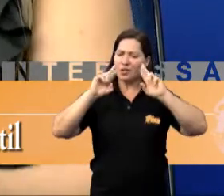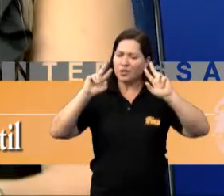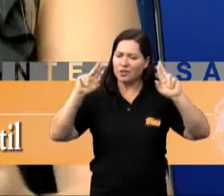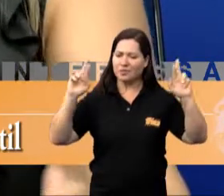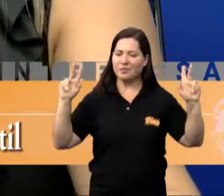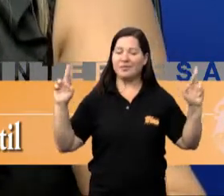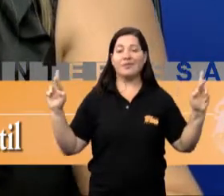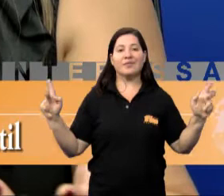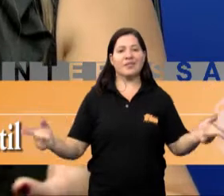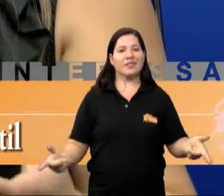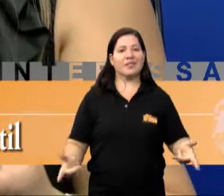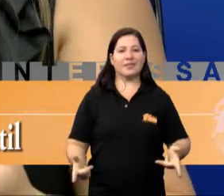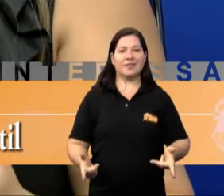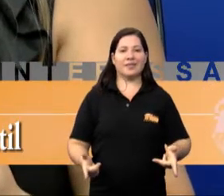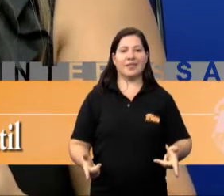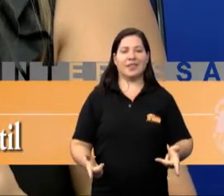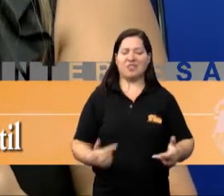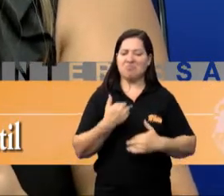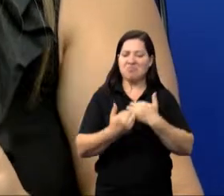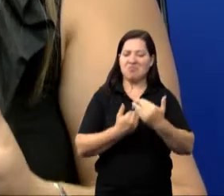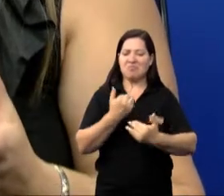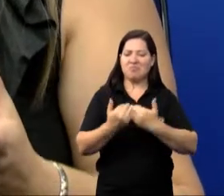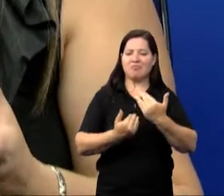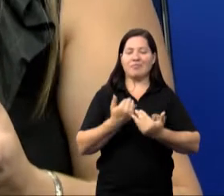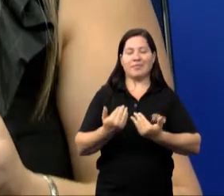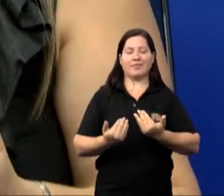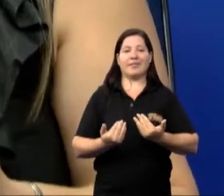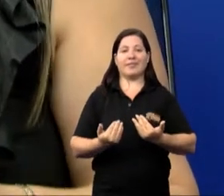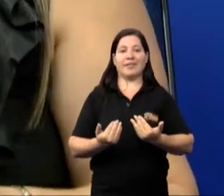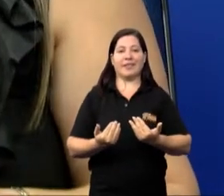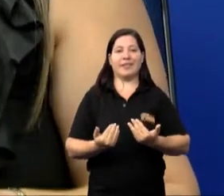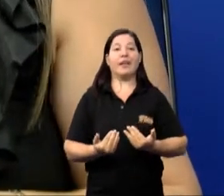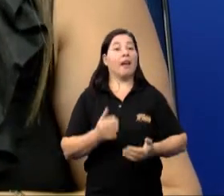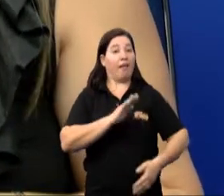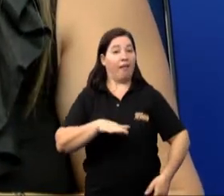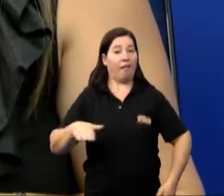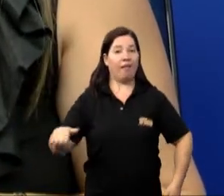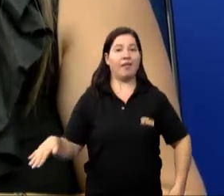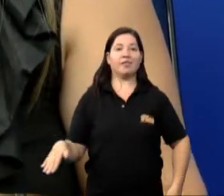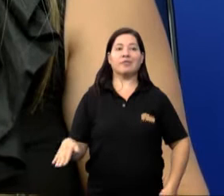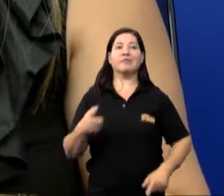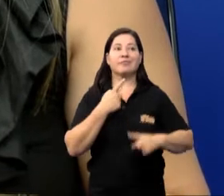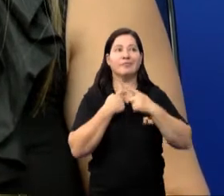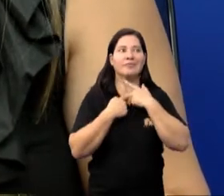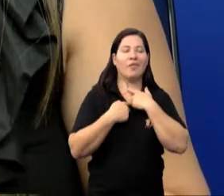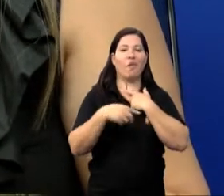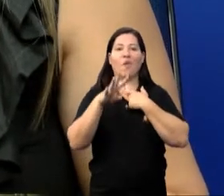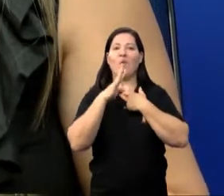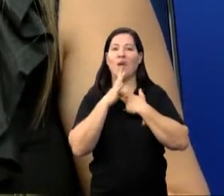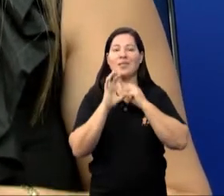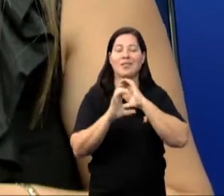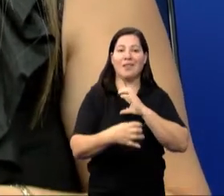todo esse arsenal humano que nós temos construído historicamente, a criança vai criar necessidade do conhecimento científico, que é a atividade